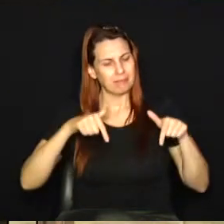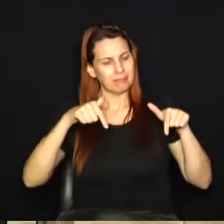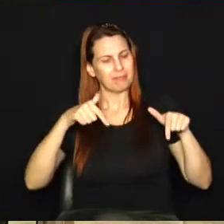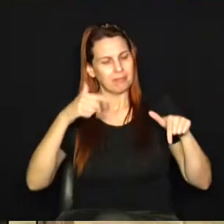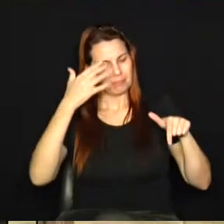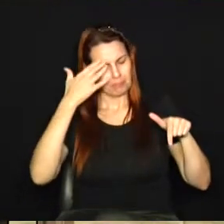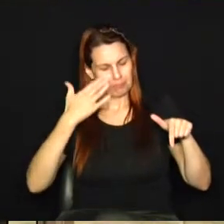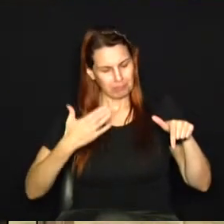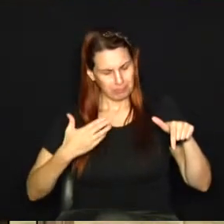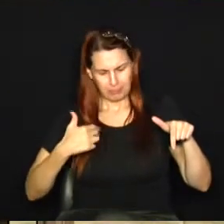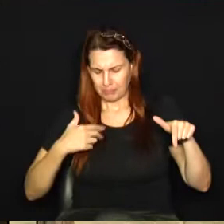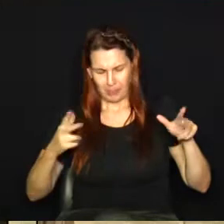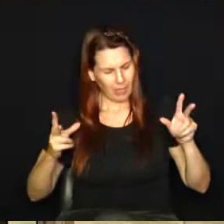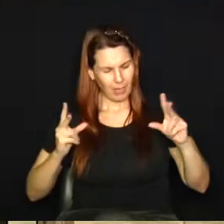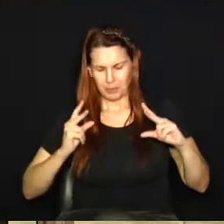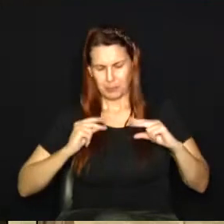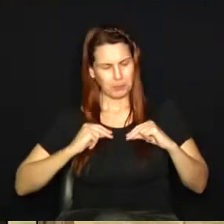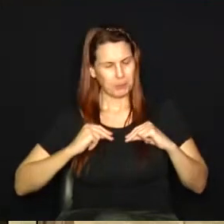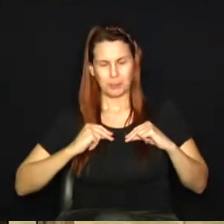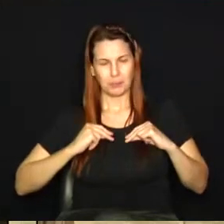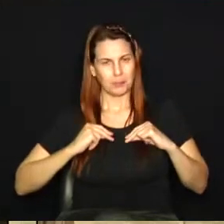fato merecedor, né?